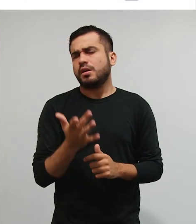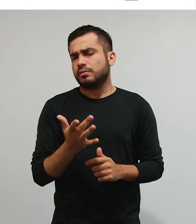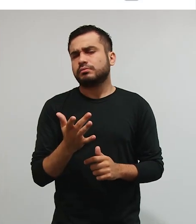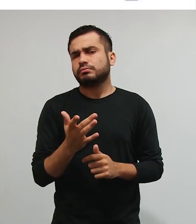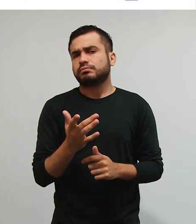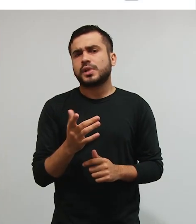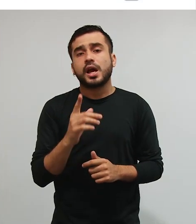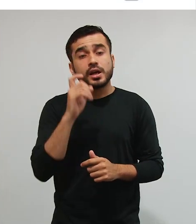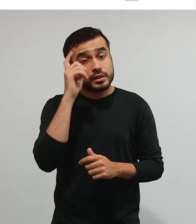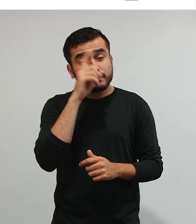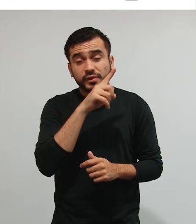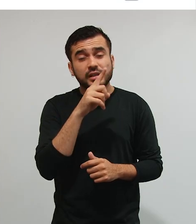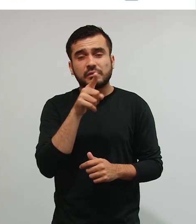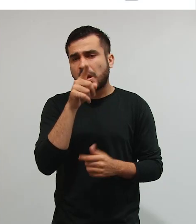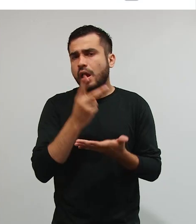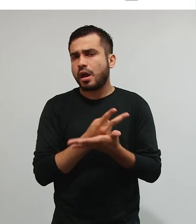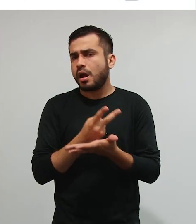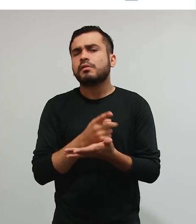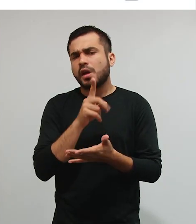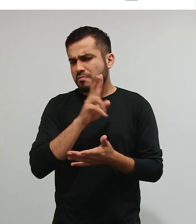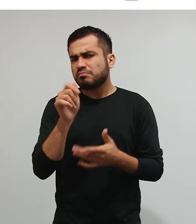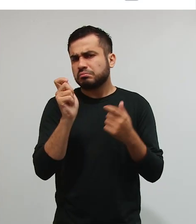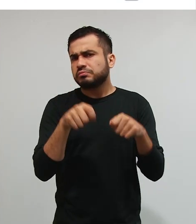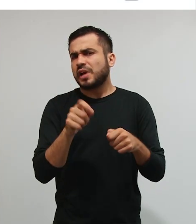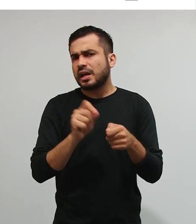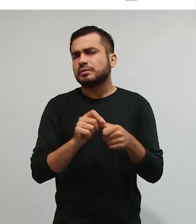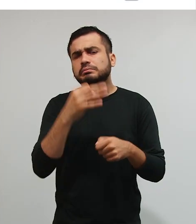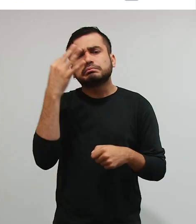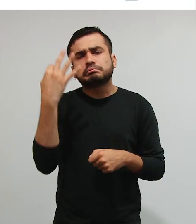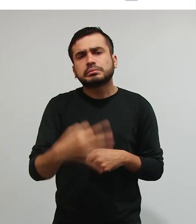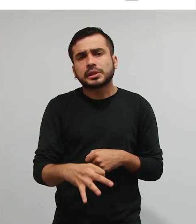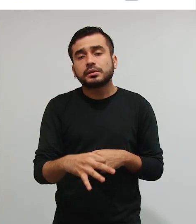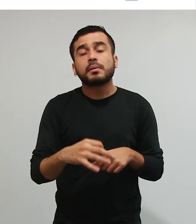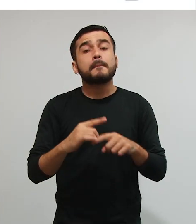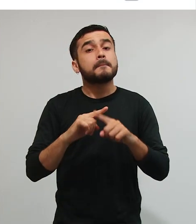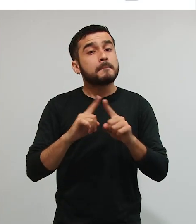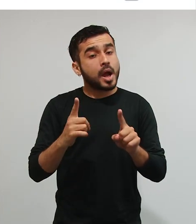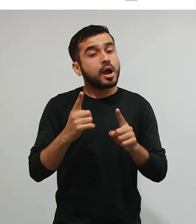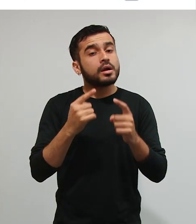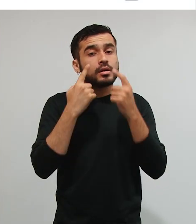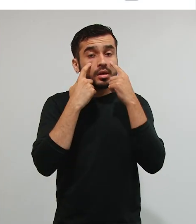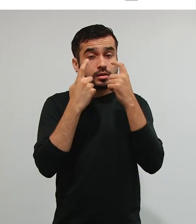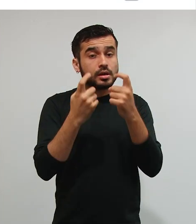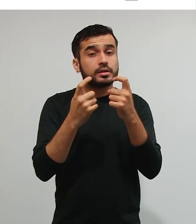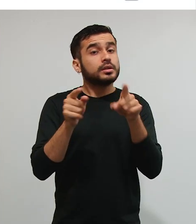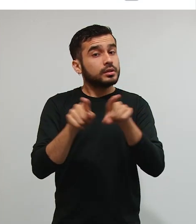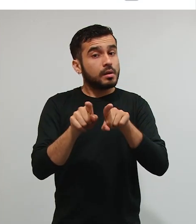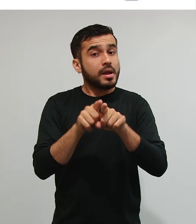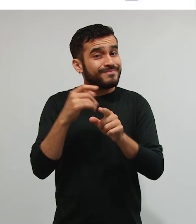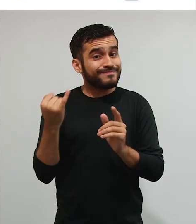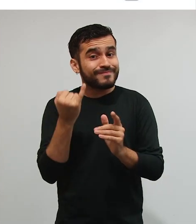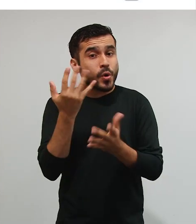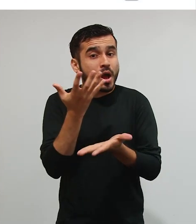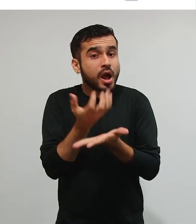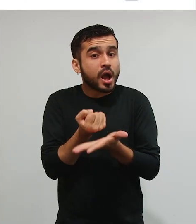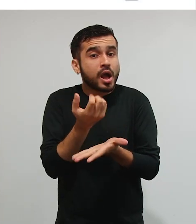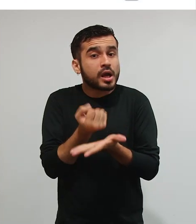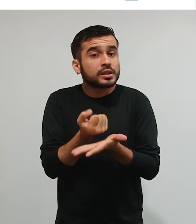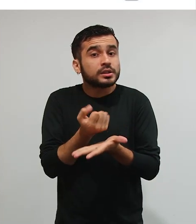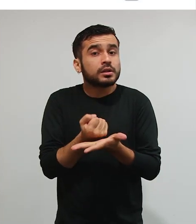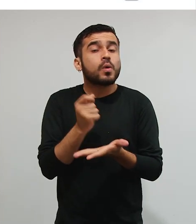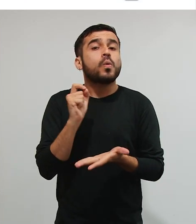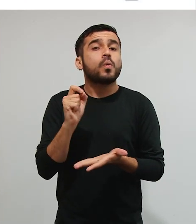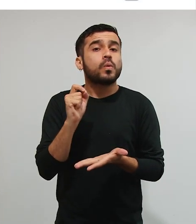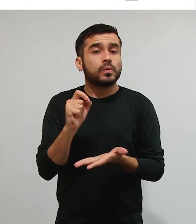né? A chance de dar certo é muito grande. Mas é importante registrar o quê?